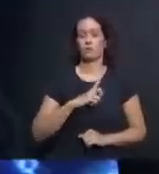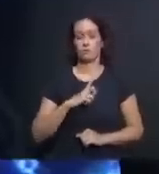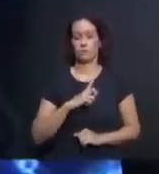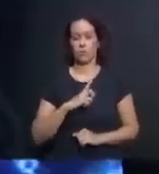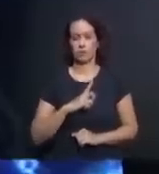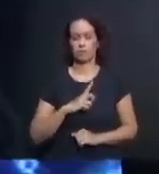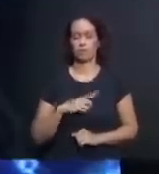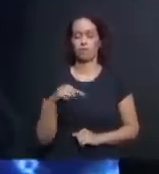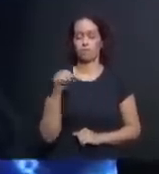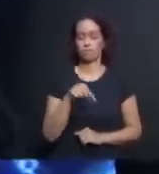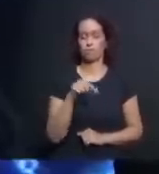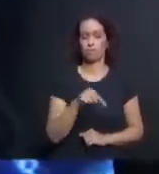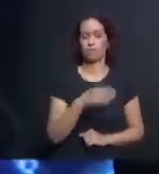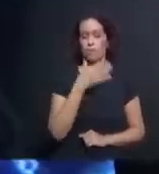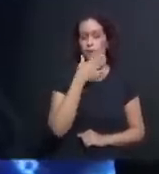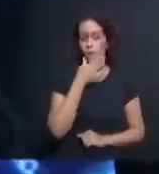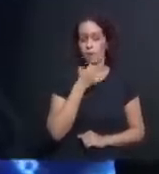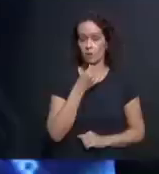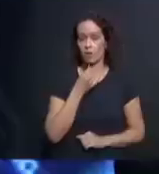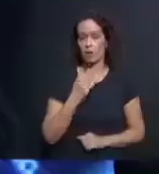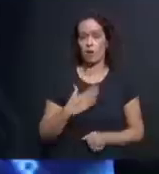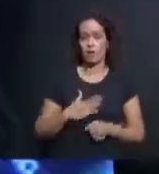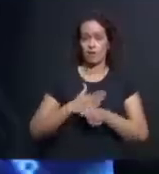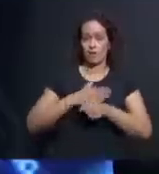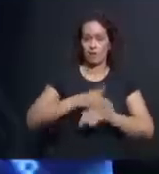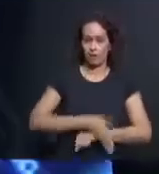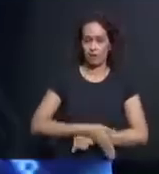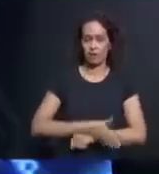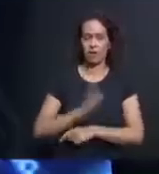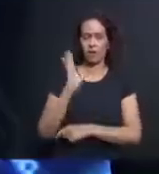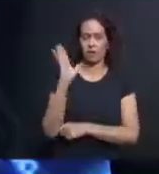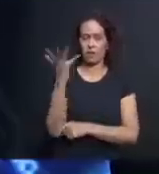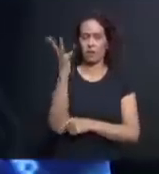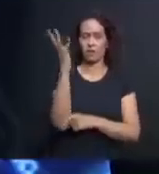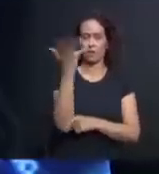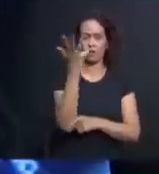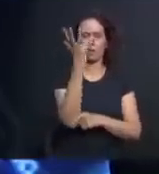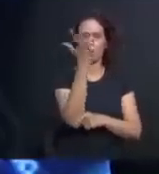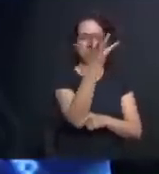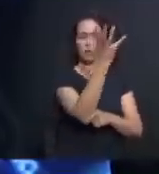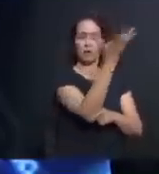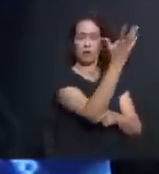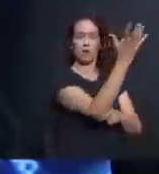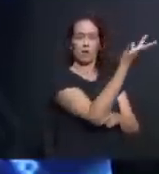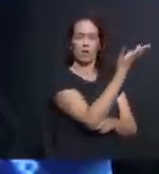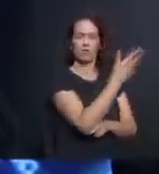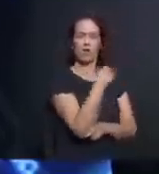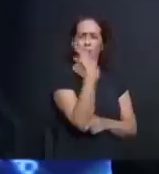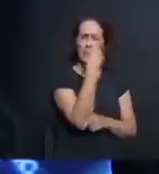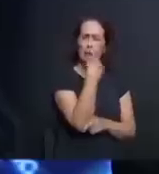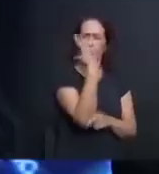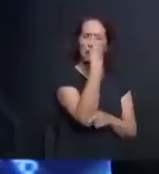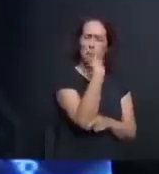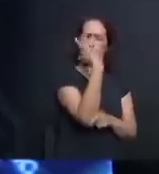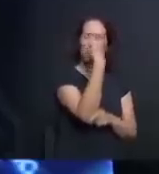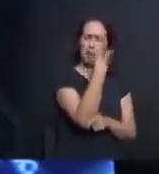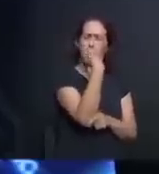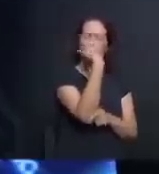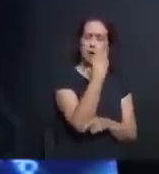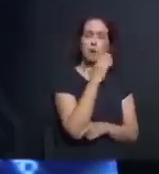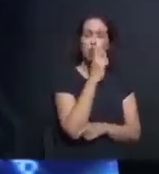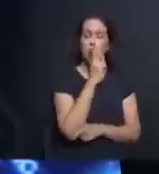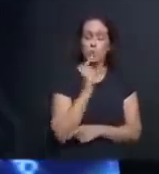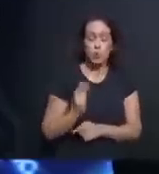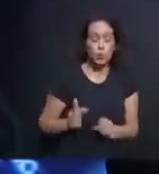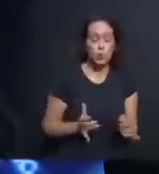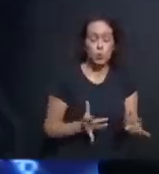entra horas para dentro da floresta com os nepali, só para batizar eles nos rios congelados, temperatura abaixo de